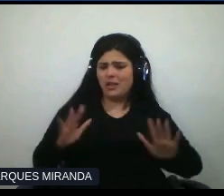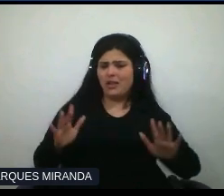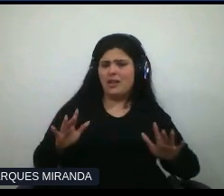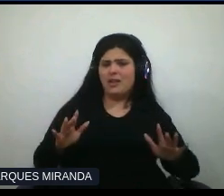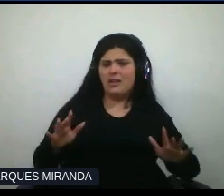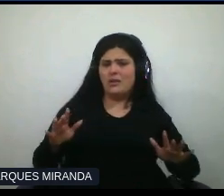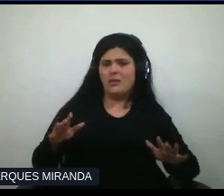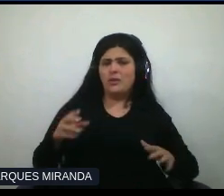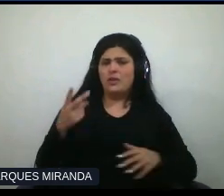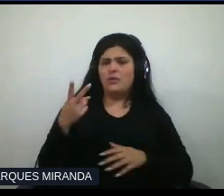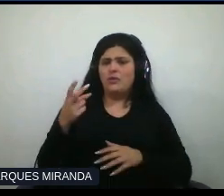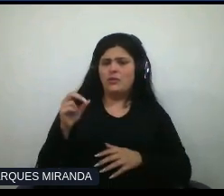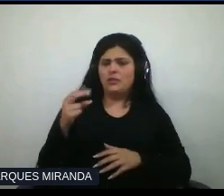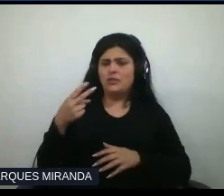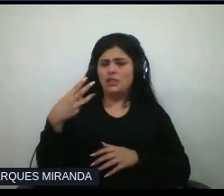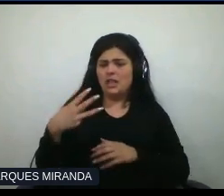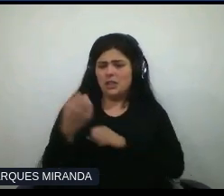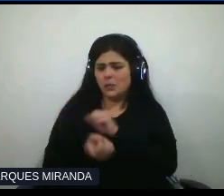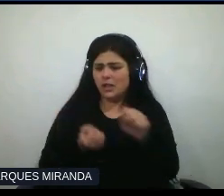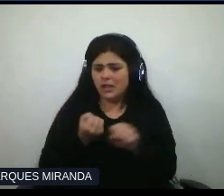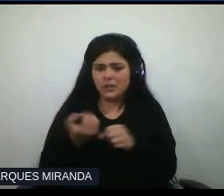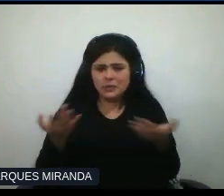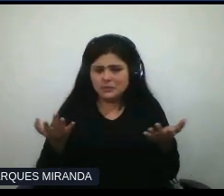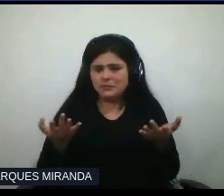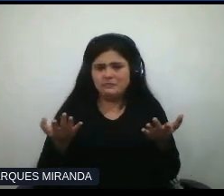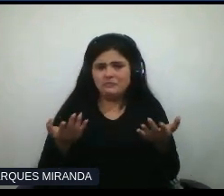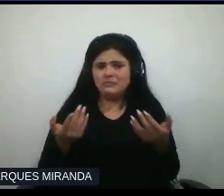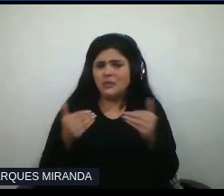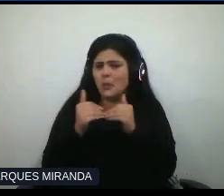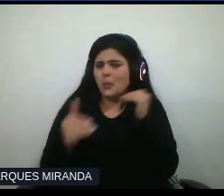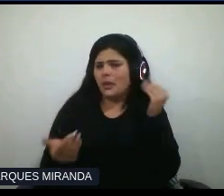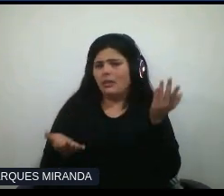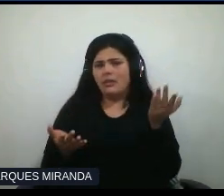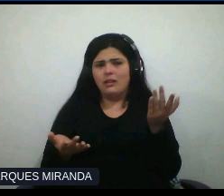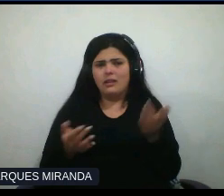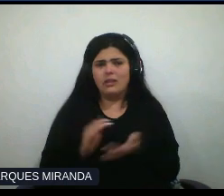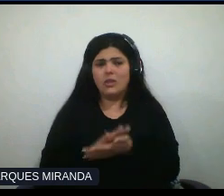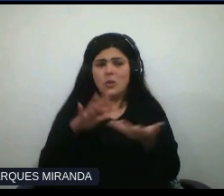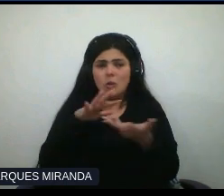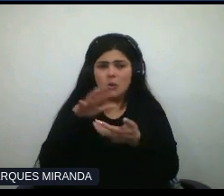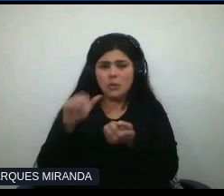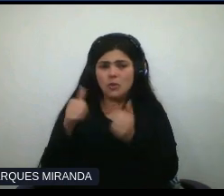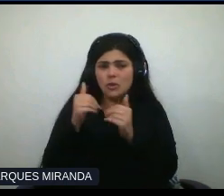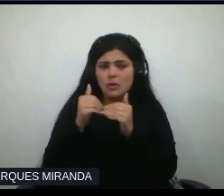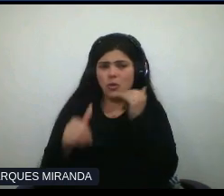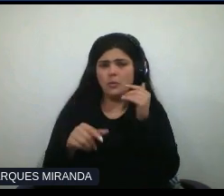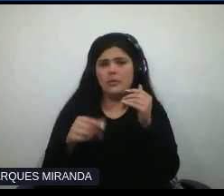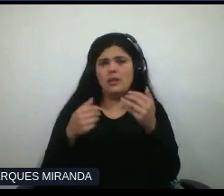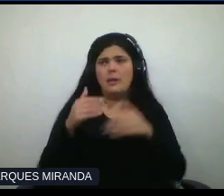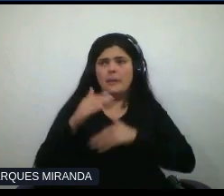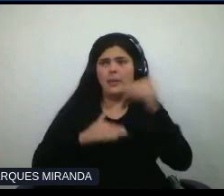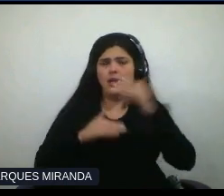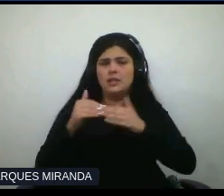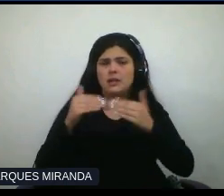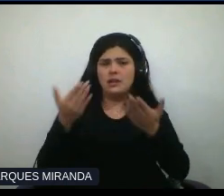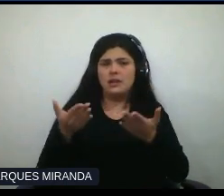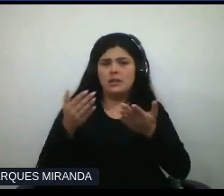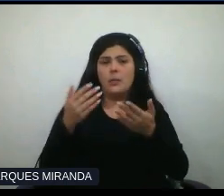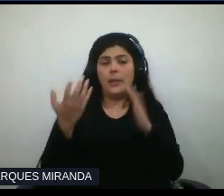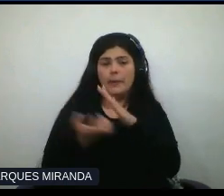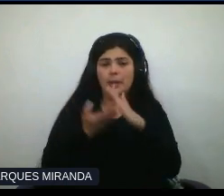pleno 2023. Não cabe mais. O mundo não cabe mais certas atitudes. E as